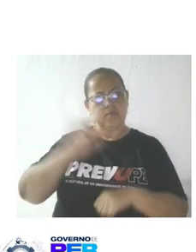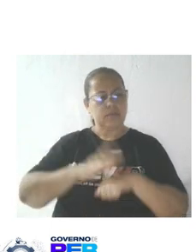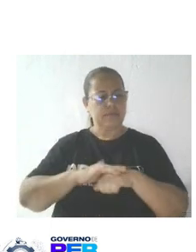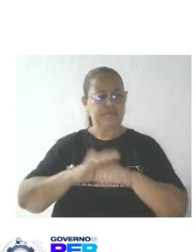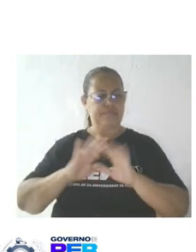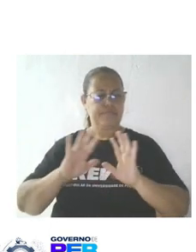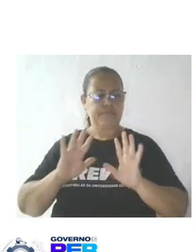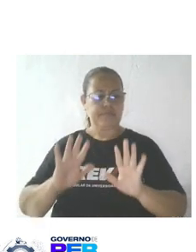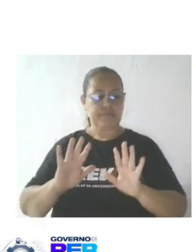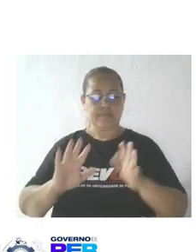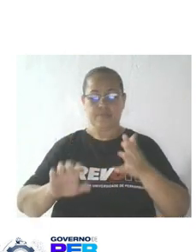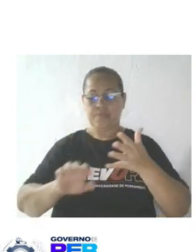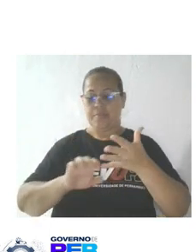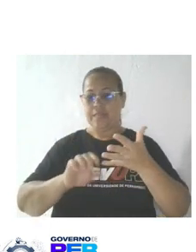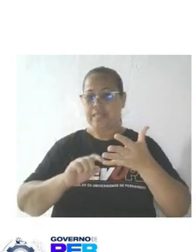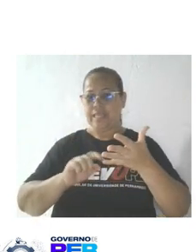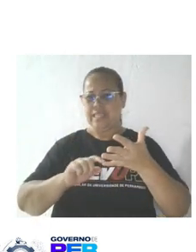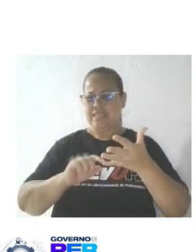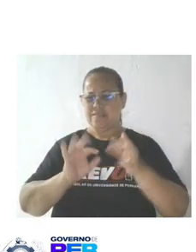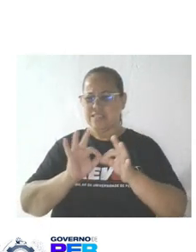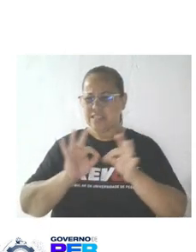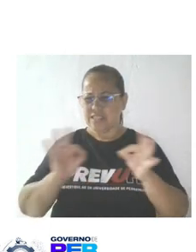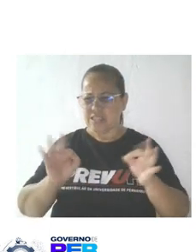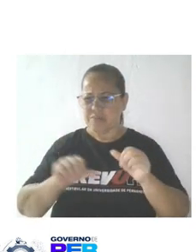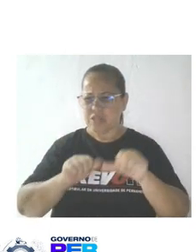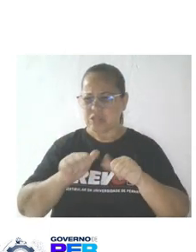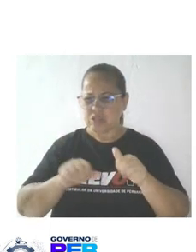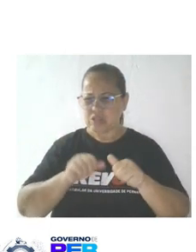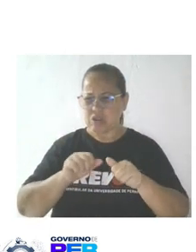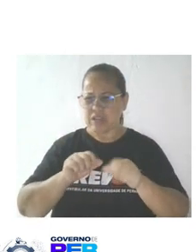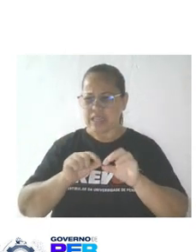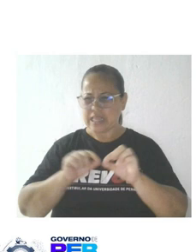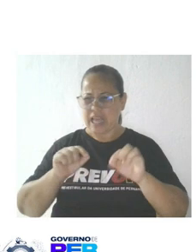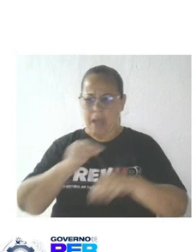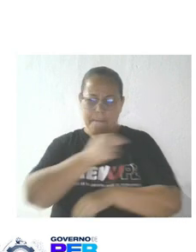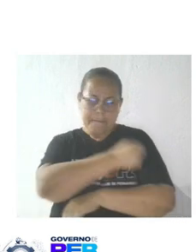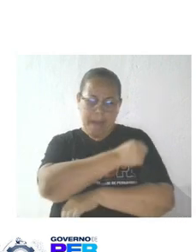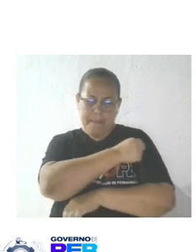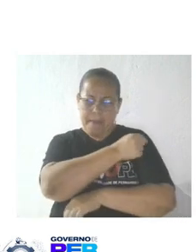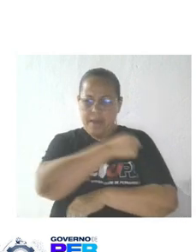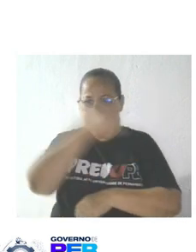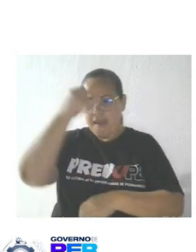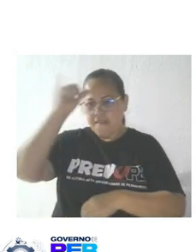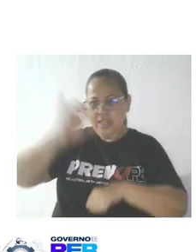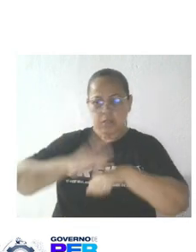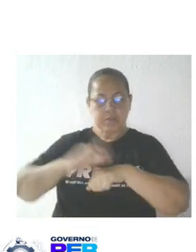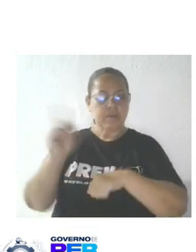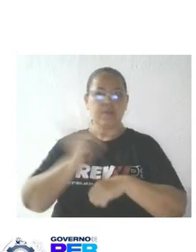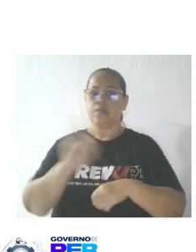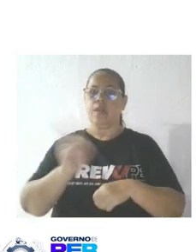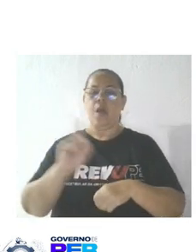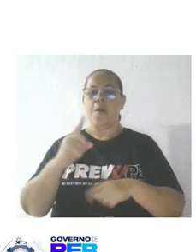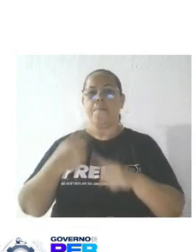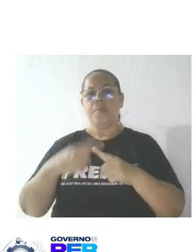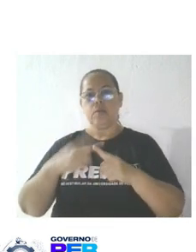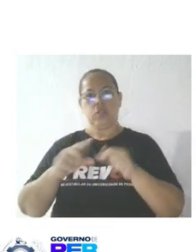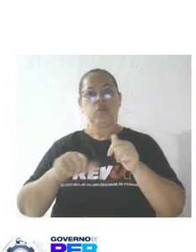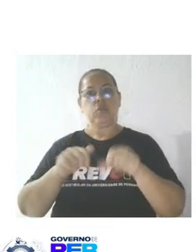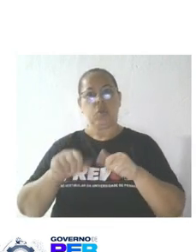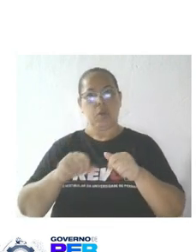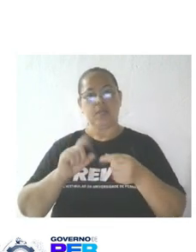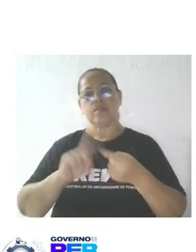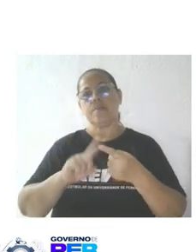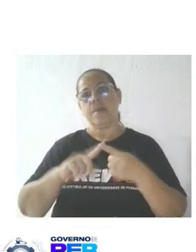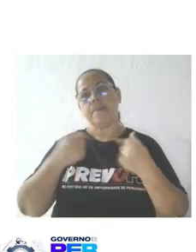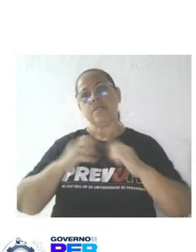Pessoal, nessa letra E, quando ele fala que a simples troca da agulha já evita doença, não, porque além de trocar a agulha, é preciso